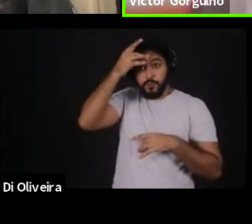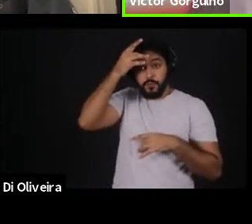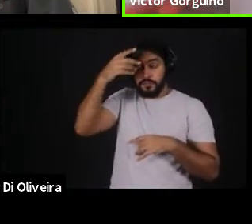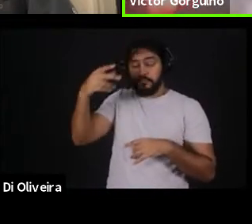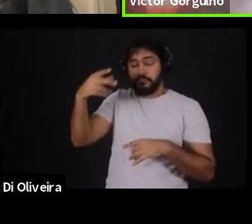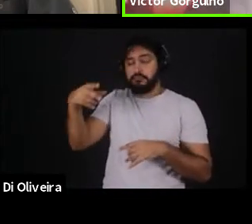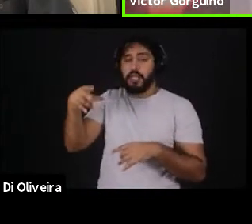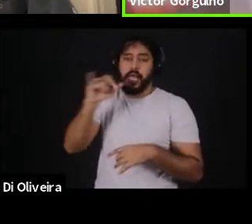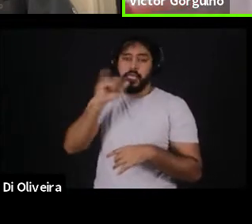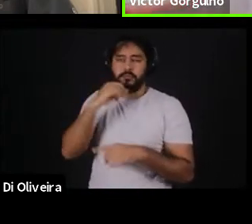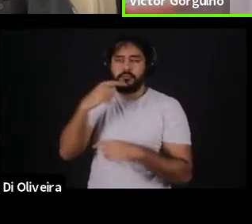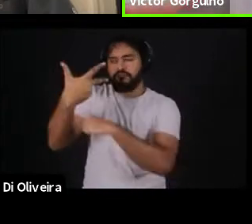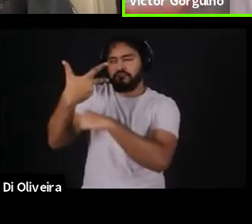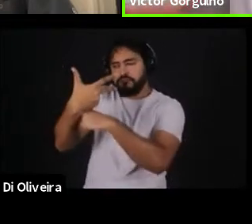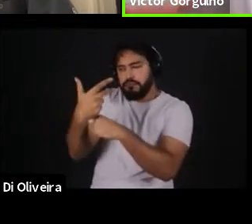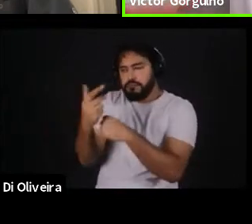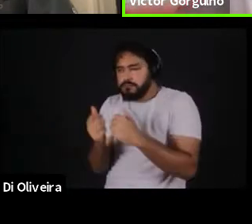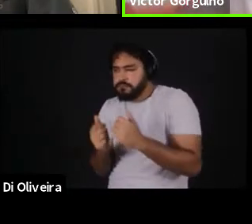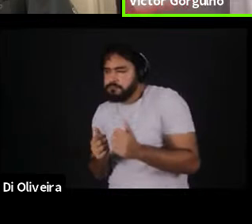por exemplo,